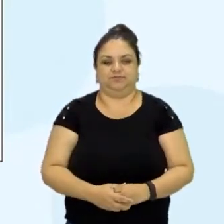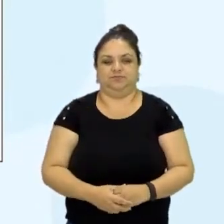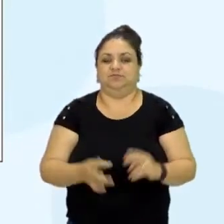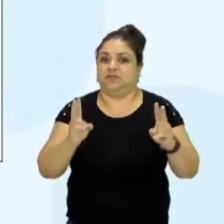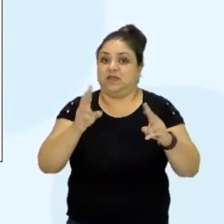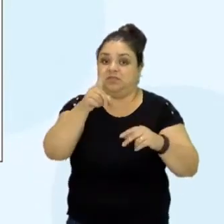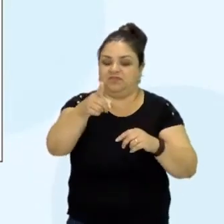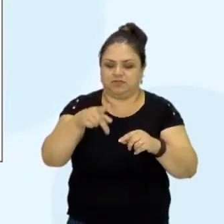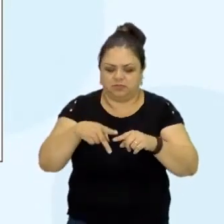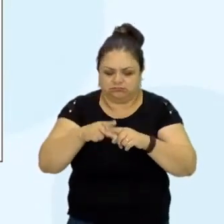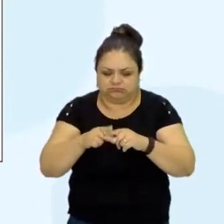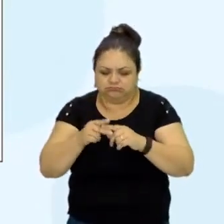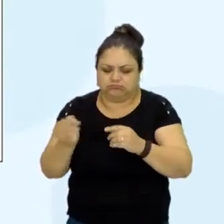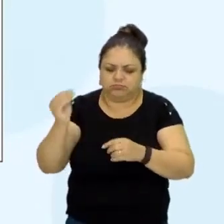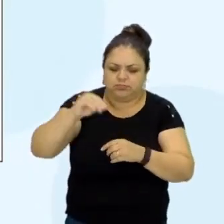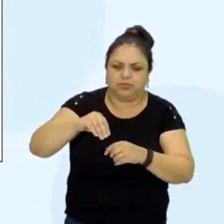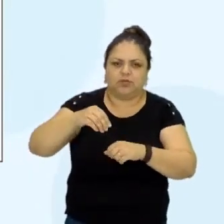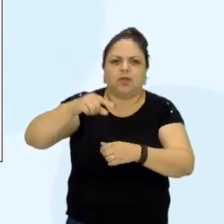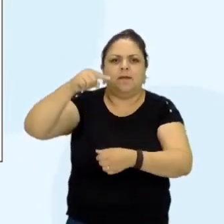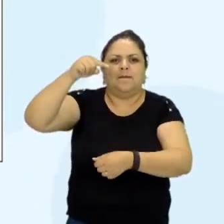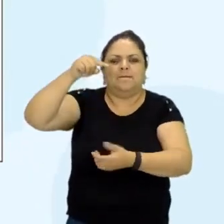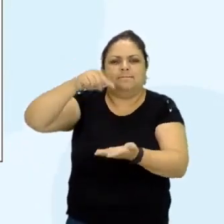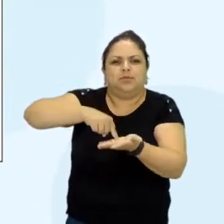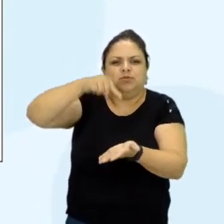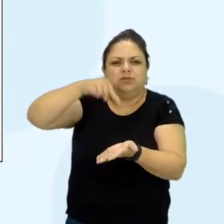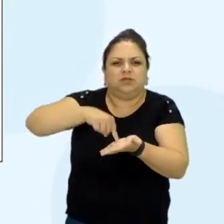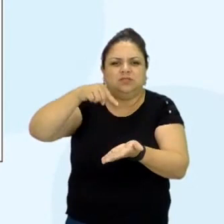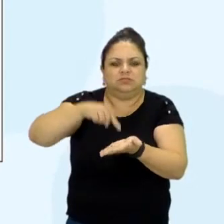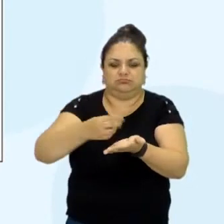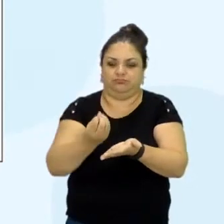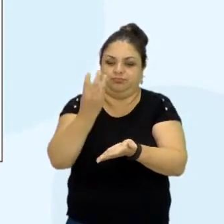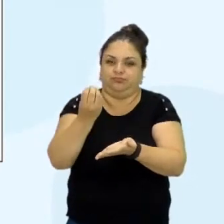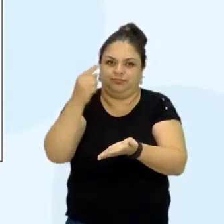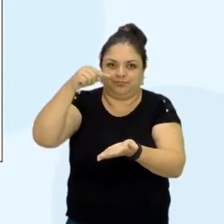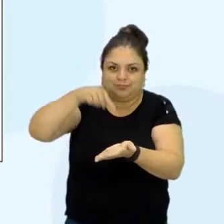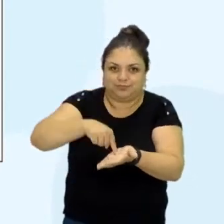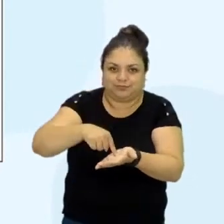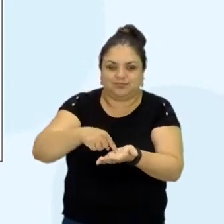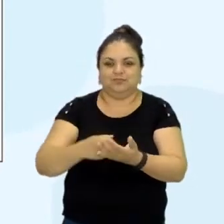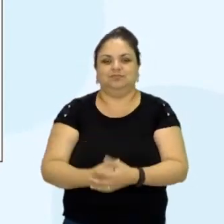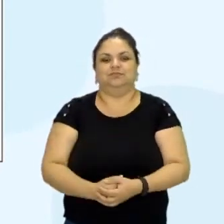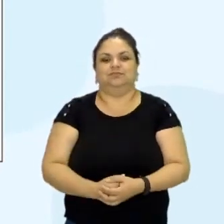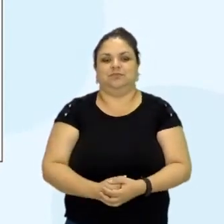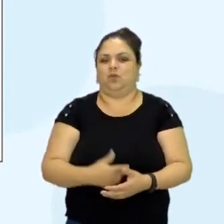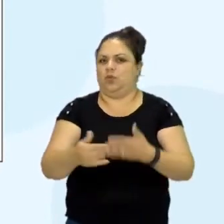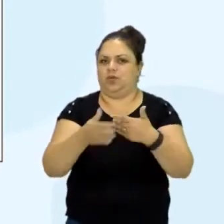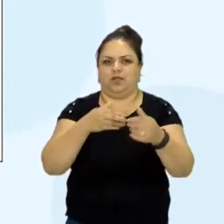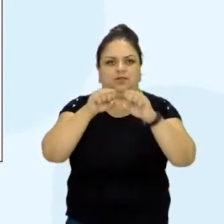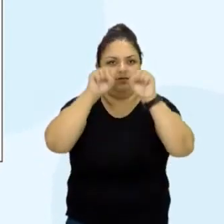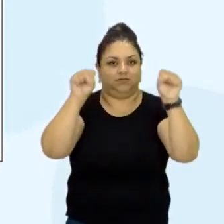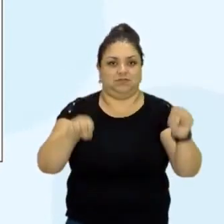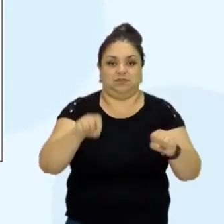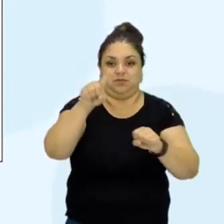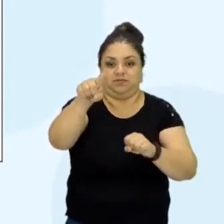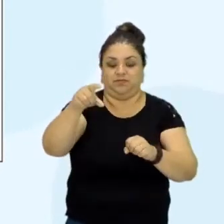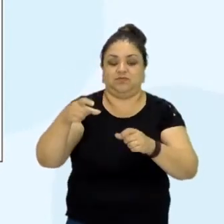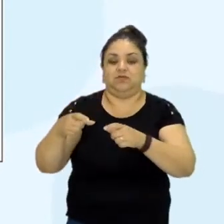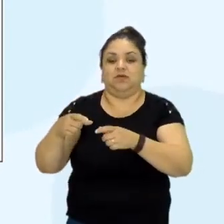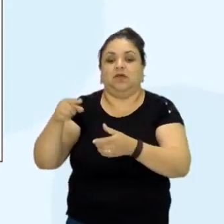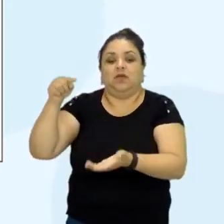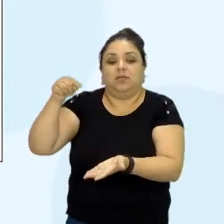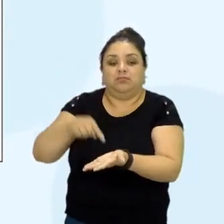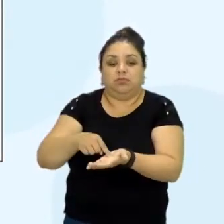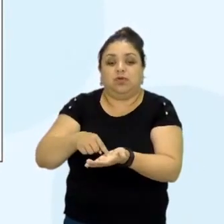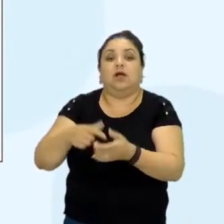tá? Sempre que você for colocar um interruptor em qualquer sistema, você vai colocar o interruptor aqui,